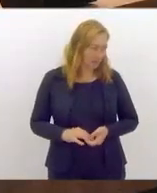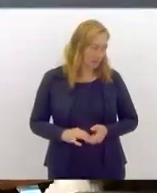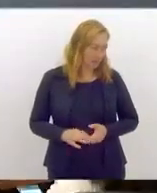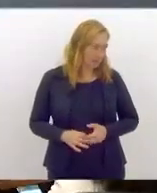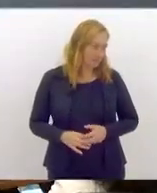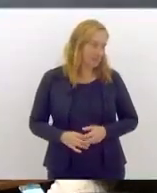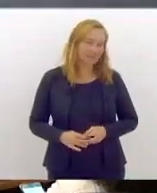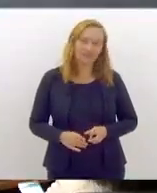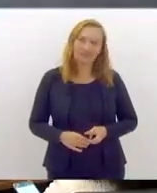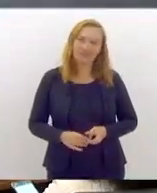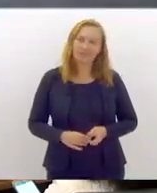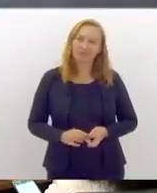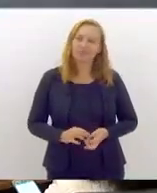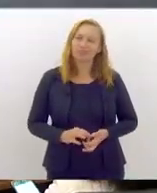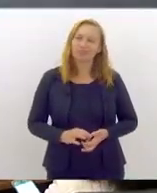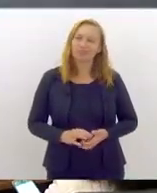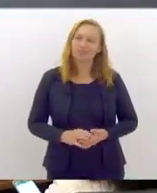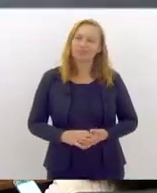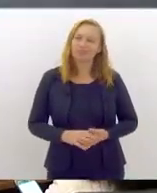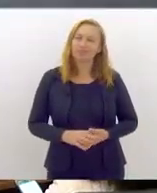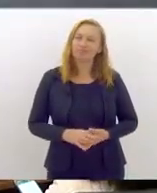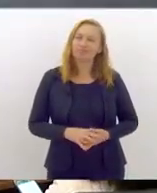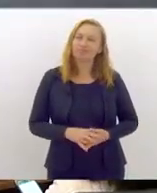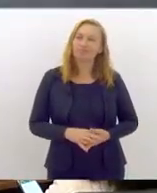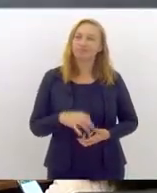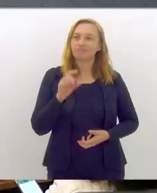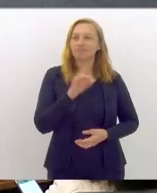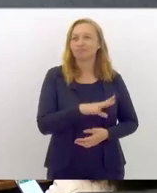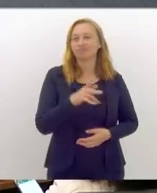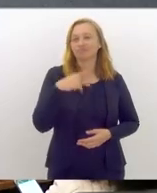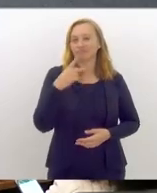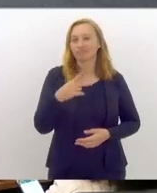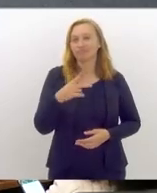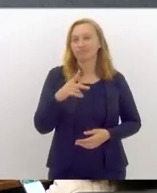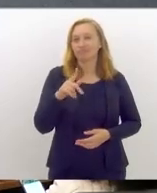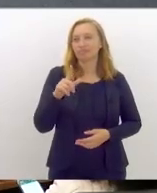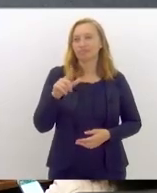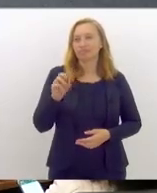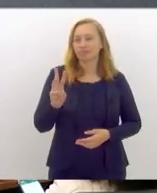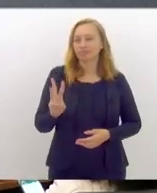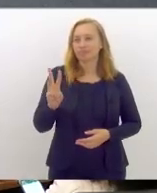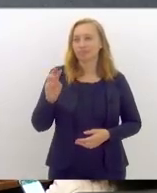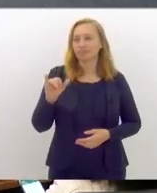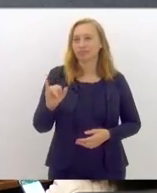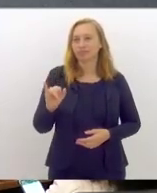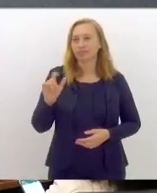Obrigado João última falácia William Reis